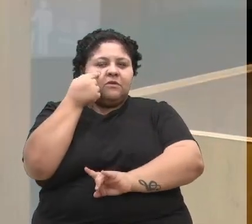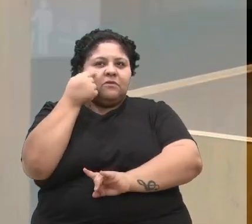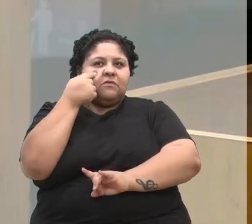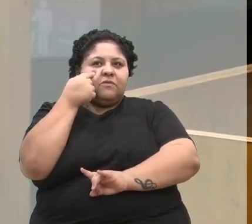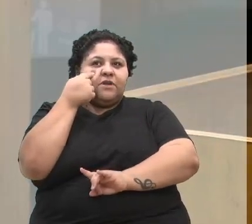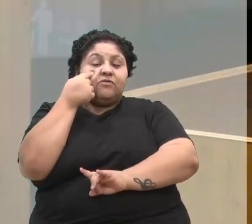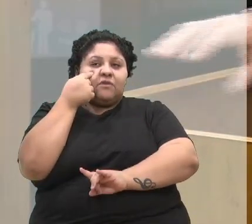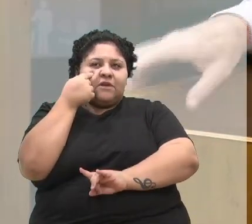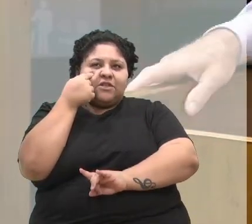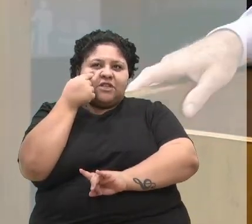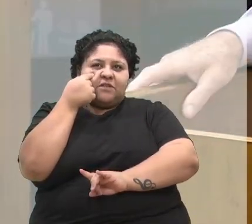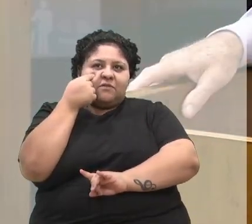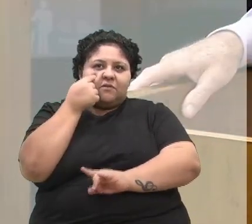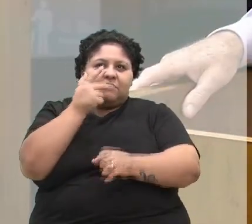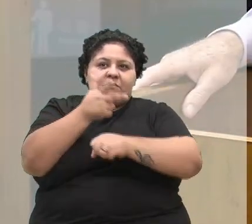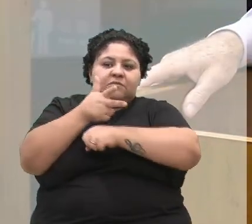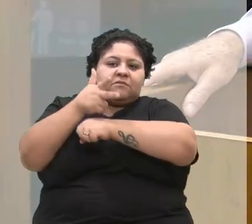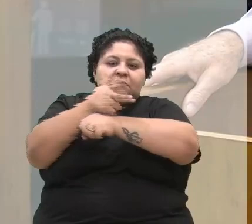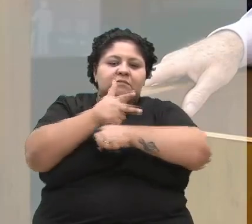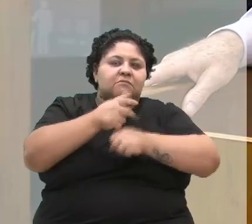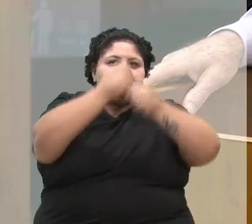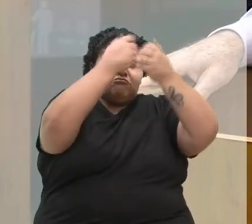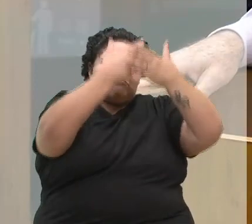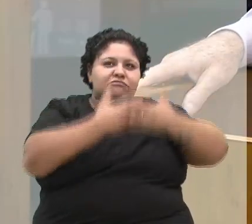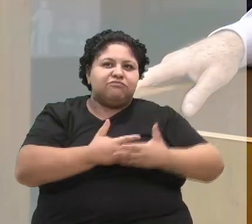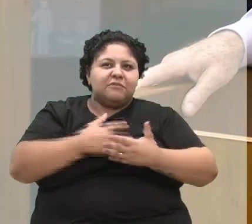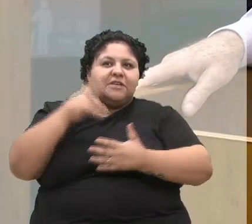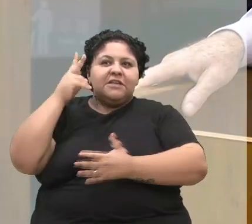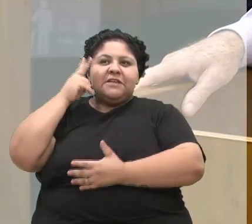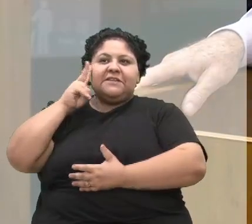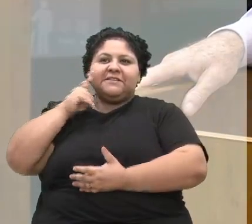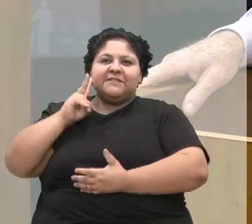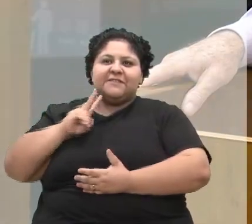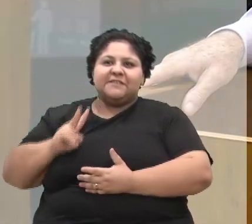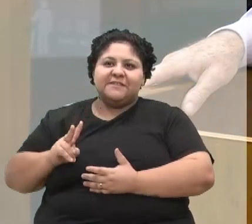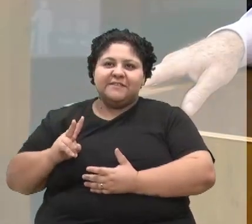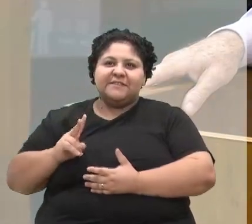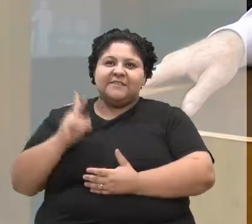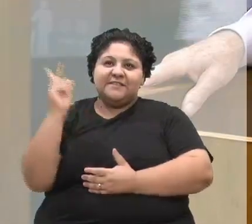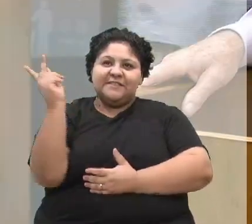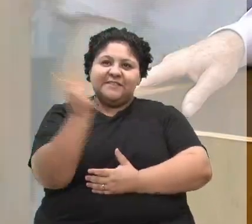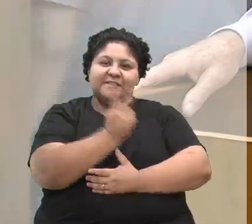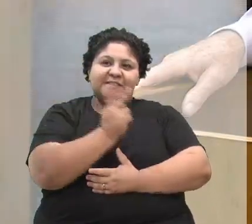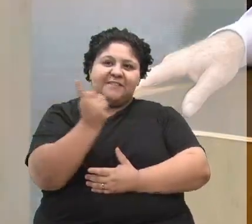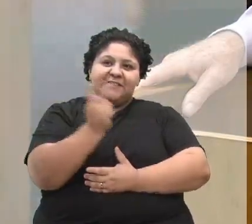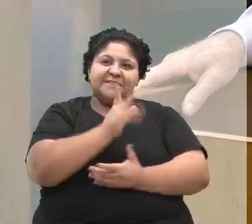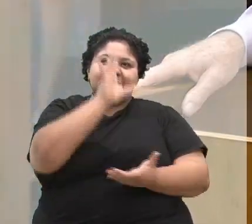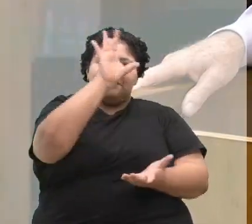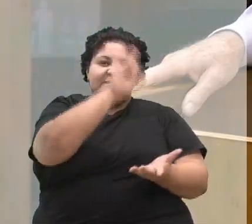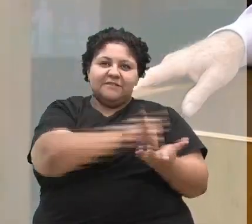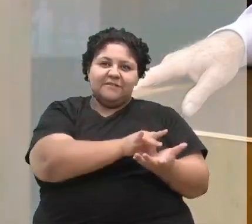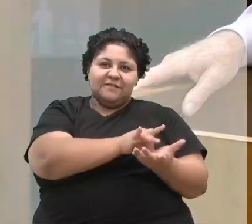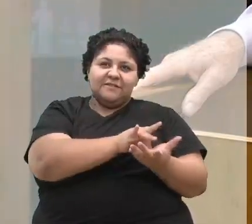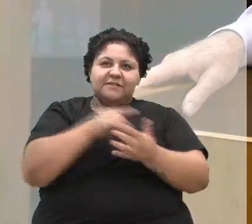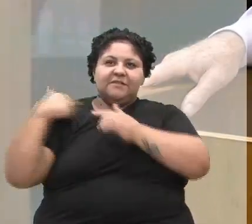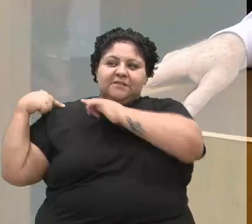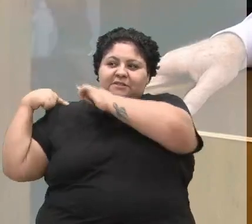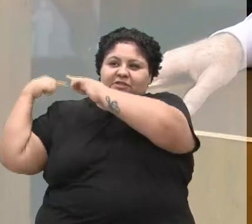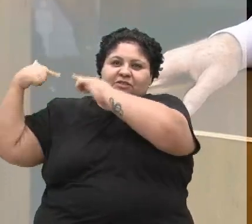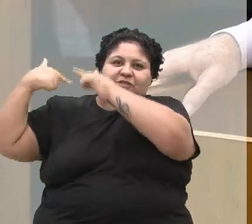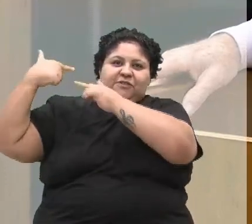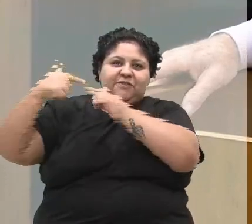os vídeos que contam um pouco da história dessas 2 referências do tradicionalismo gaúcho.